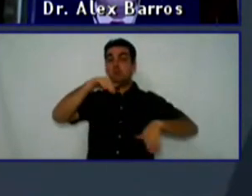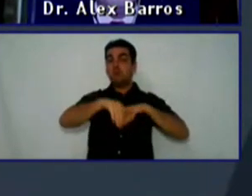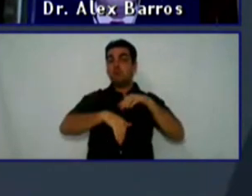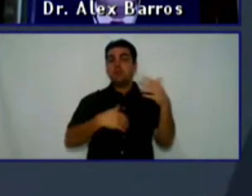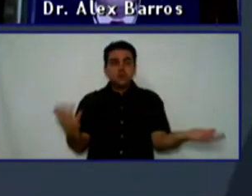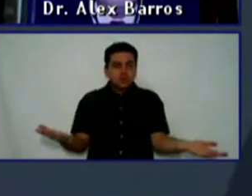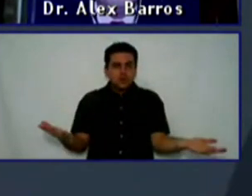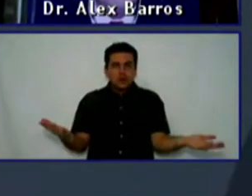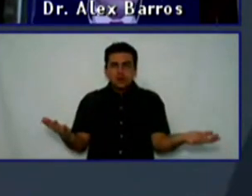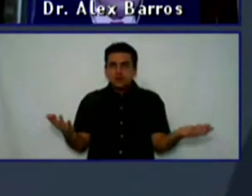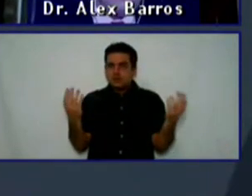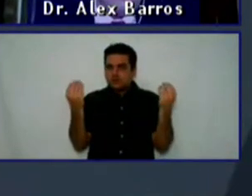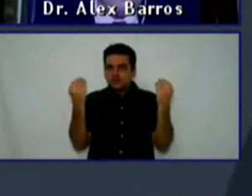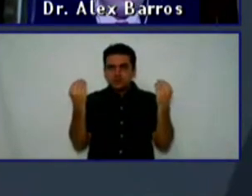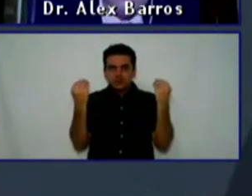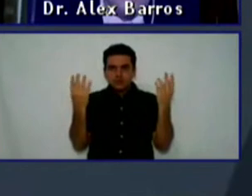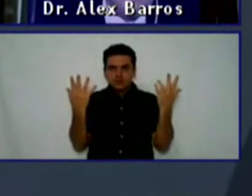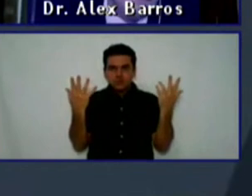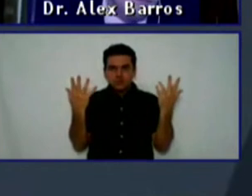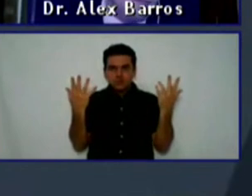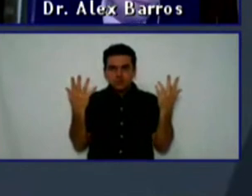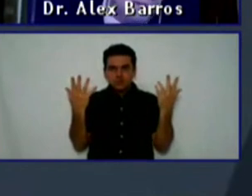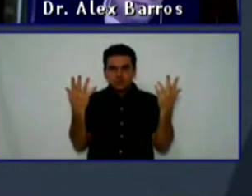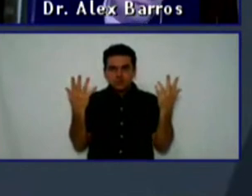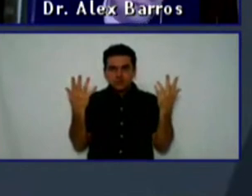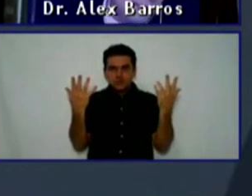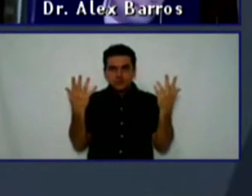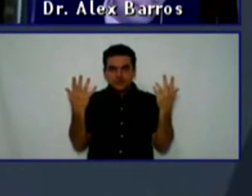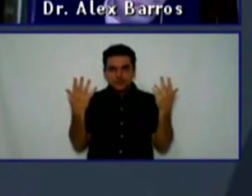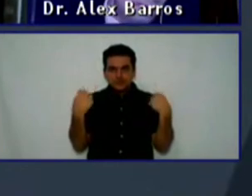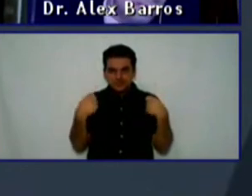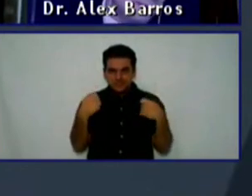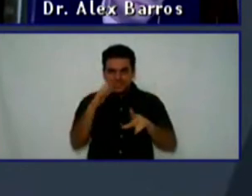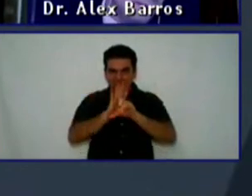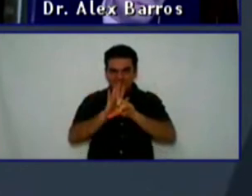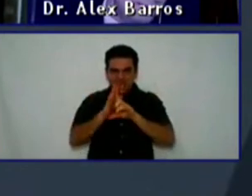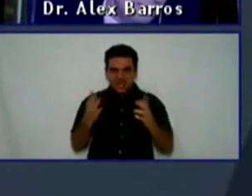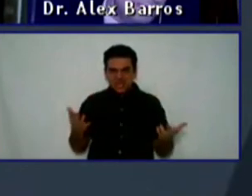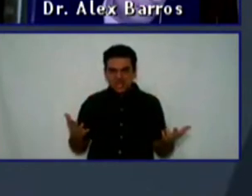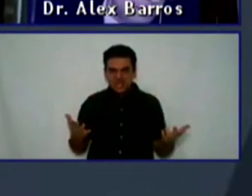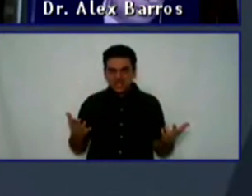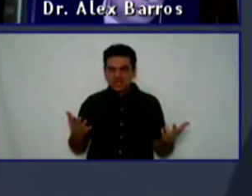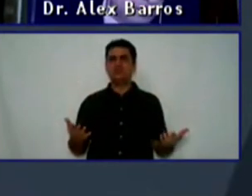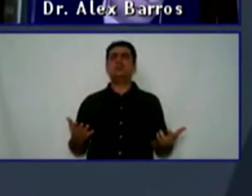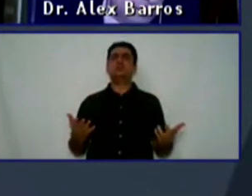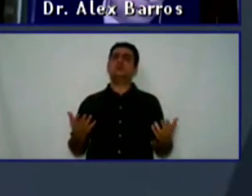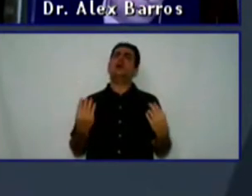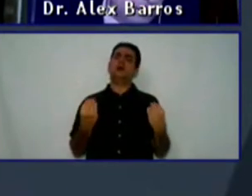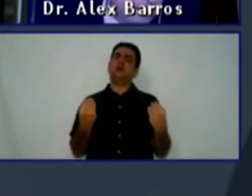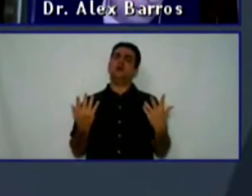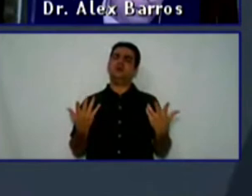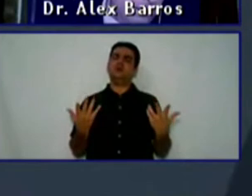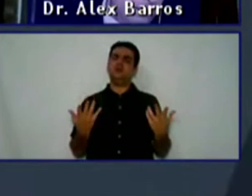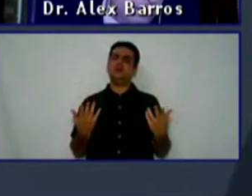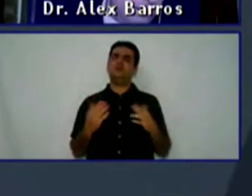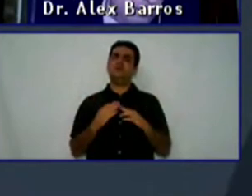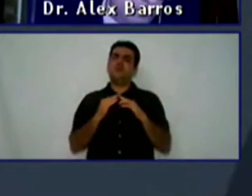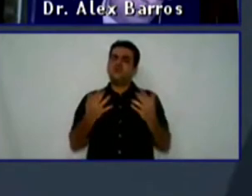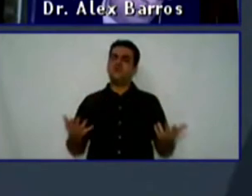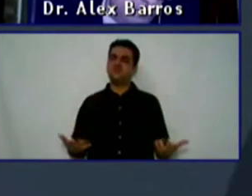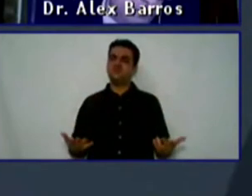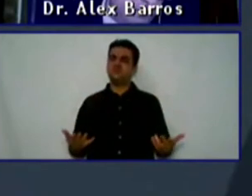Me parece que haja necessidade do Diretório Nacional, ou da Executiva Nacional, se reunir à beira